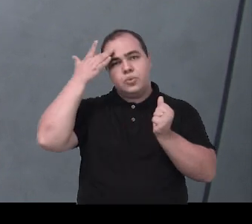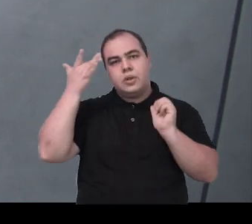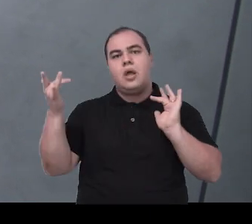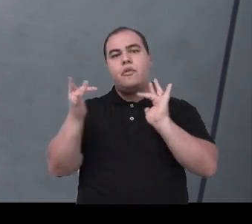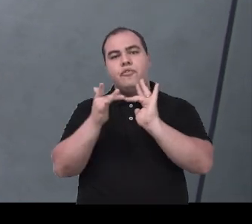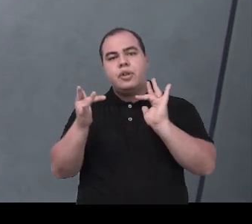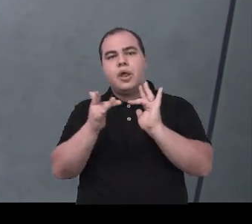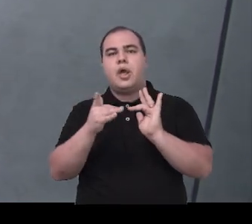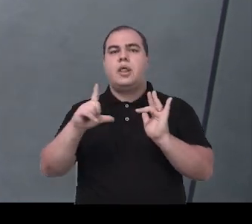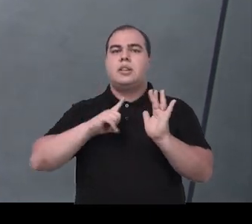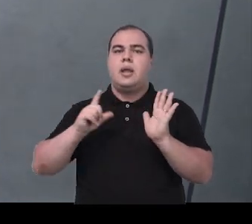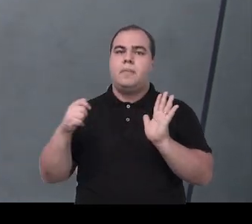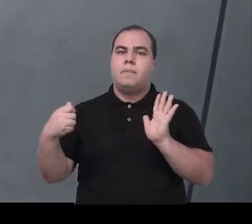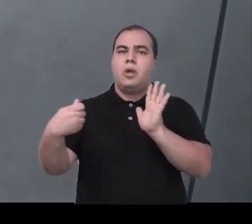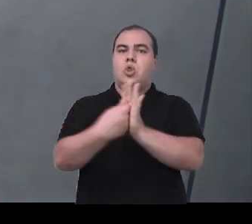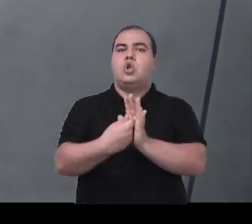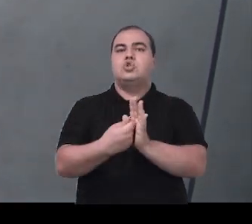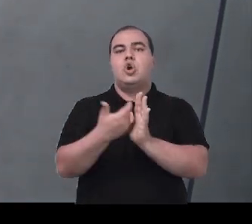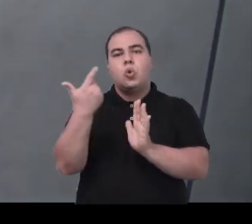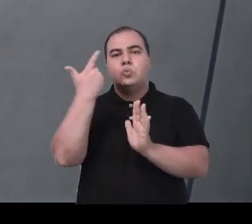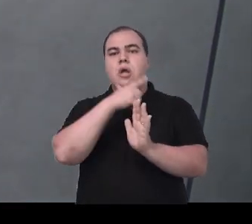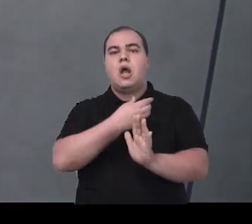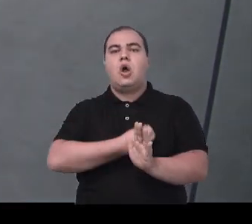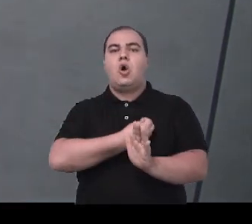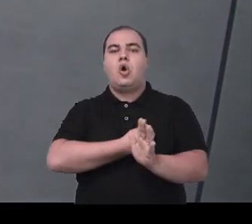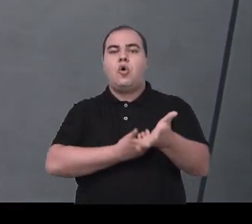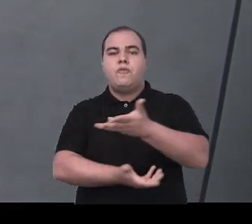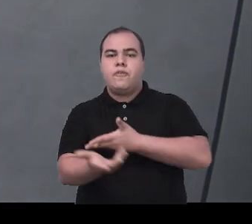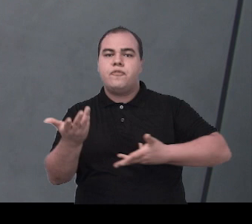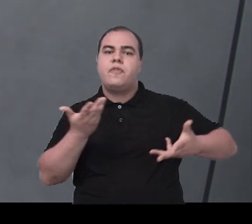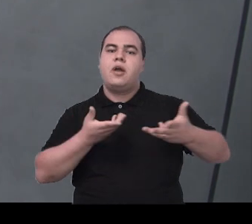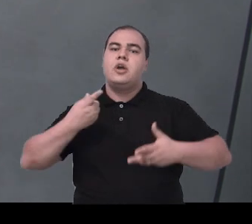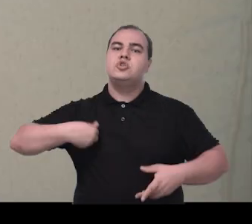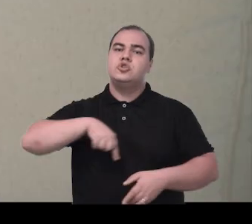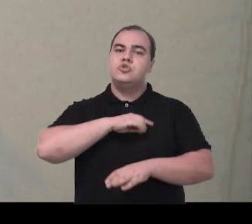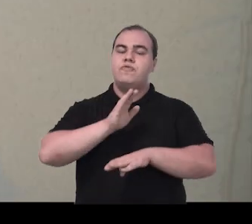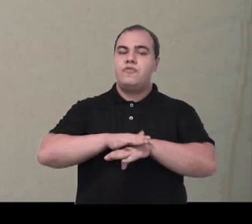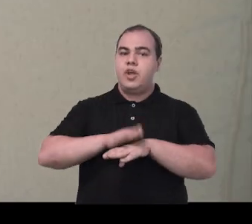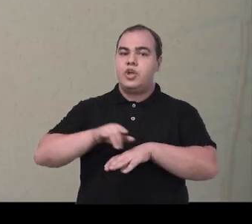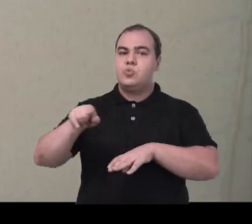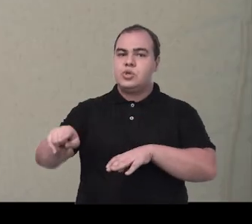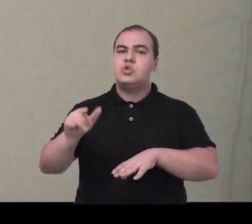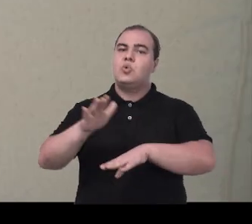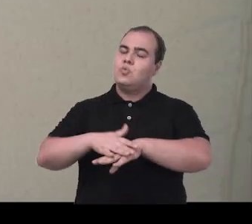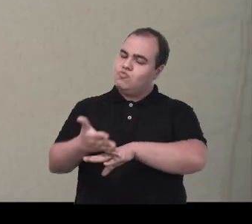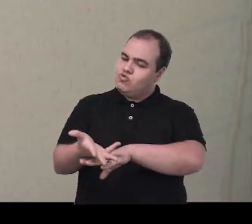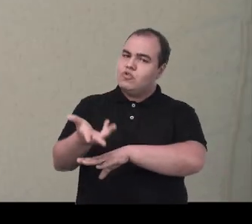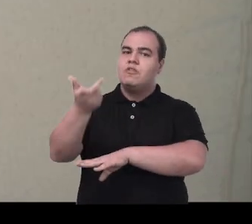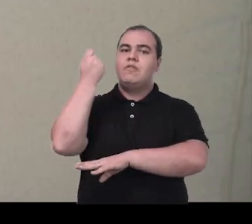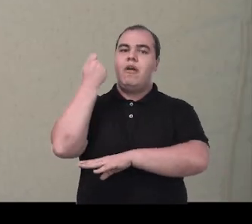mais afinidade, com patologias que conseguem conviver, e a gente tem feito isso com